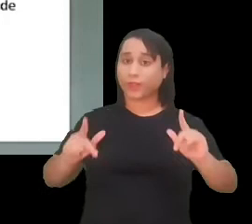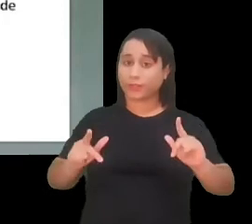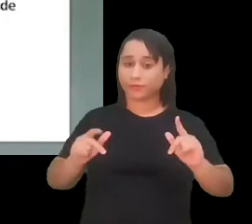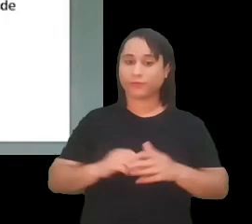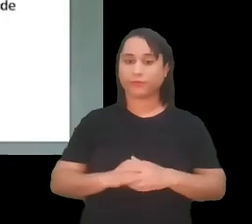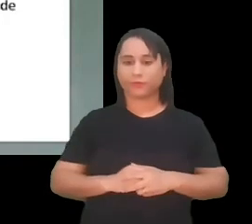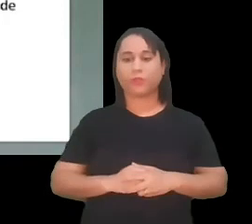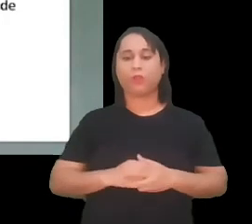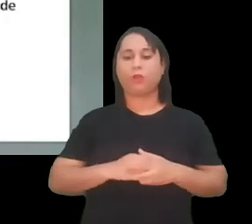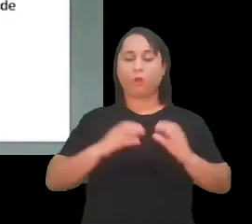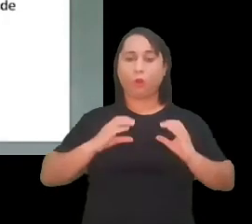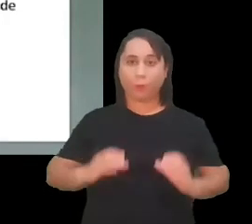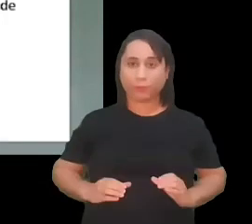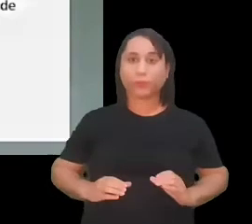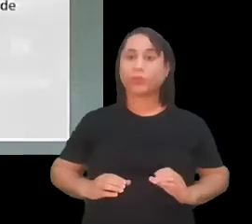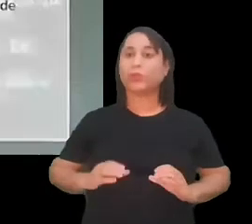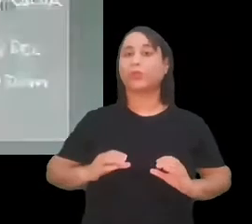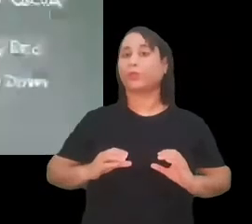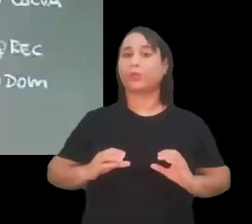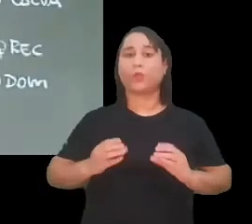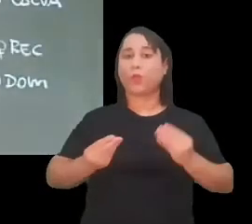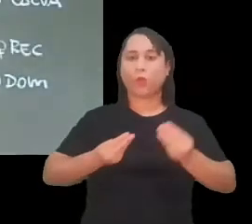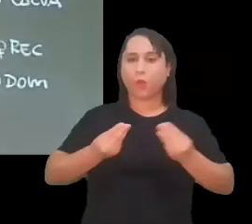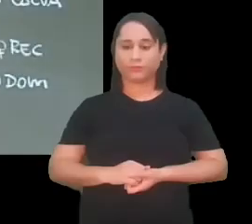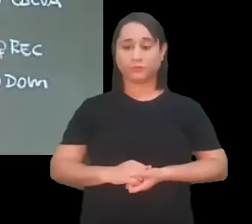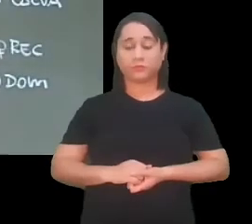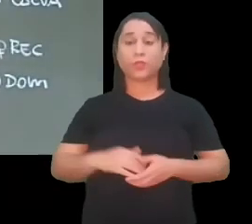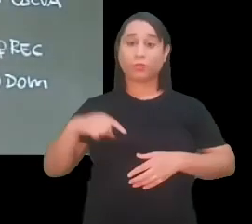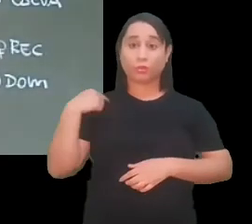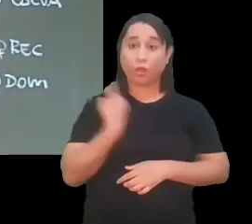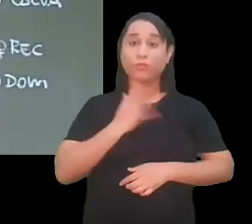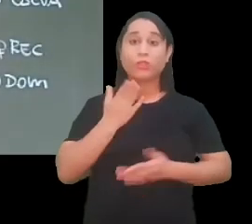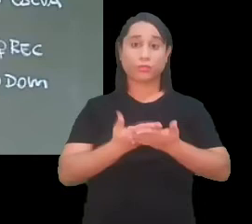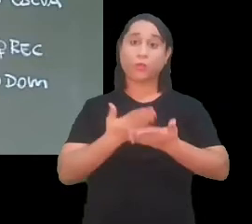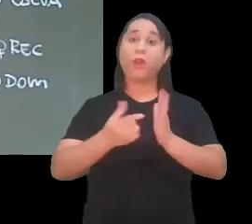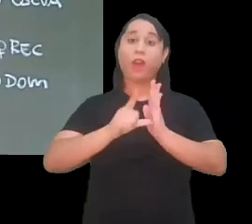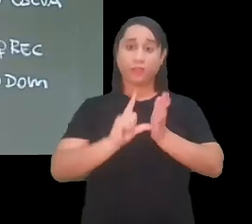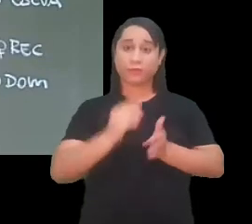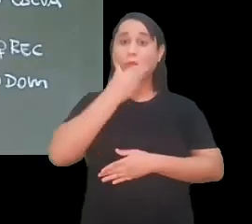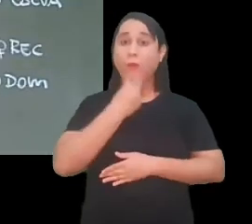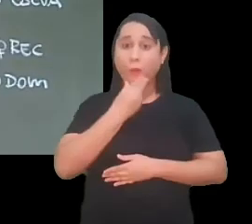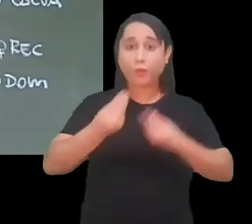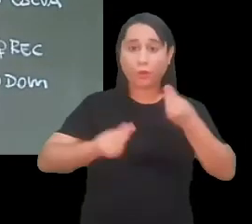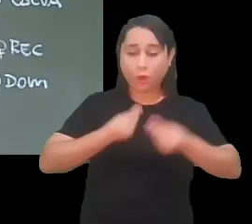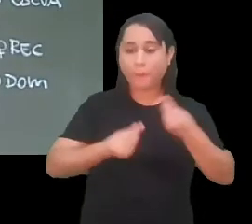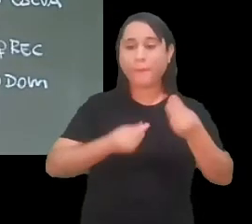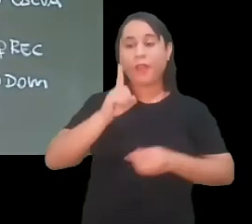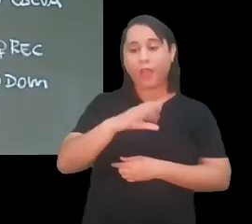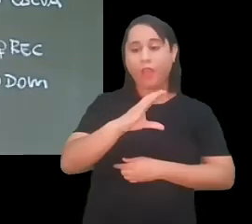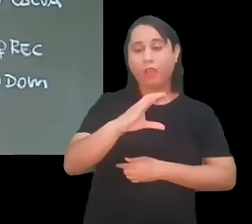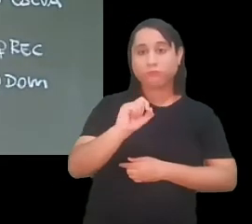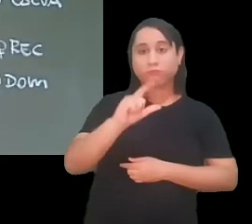mulheres somente em homozigose. Gente, é o que a gente viu antes, né? Em homens ela vai se expressar em homozigose e também em